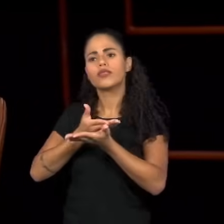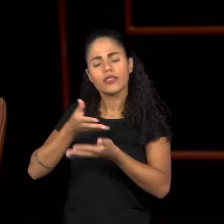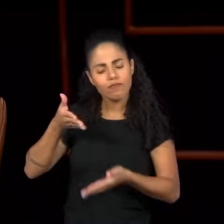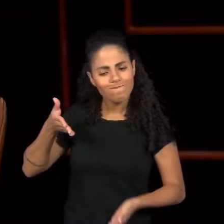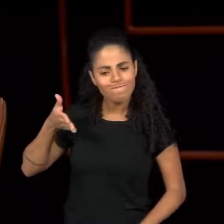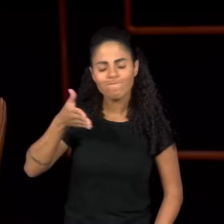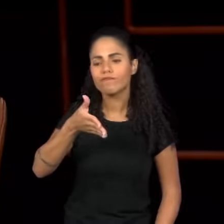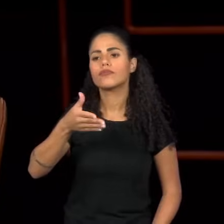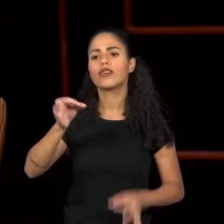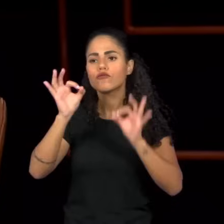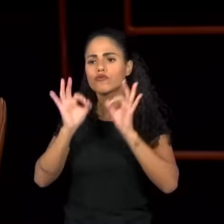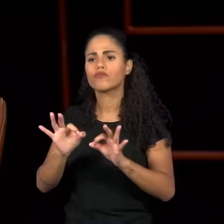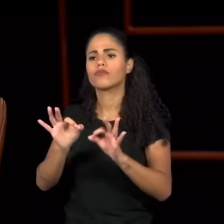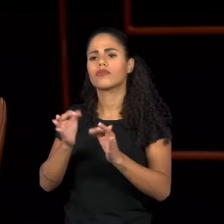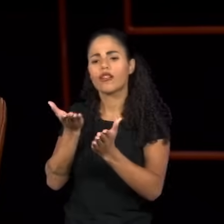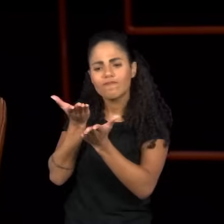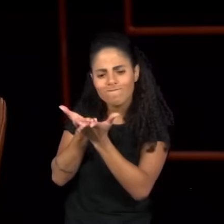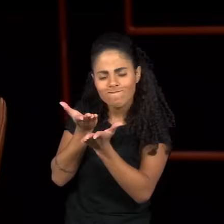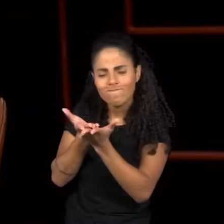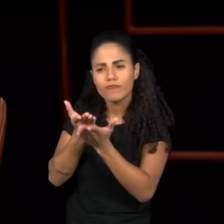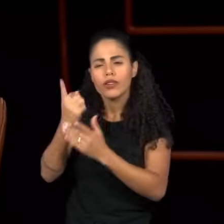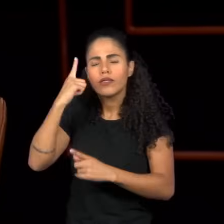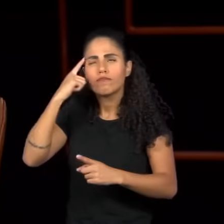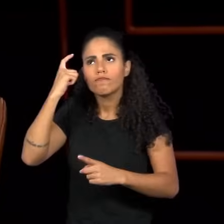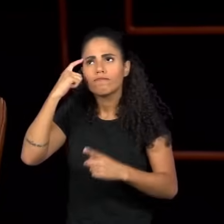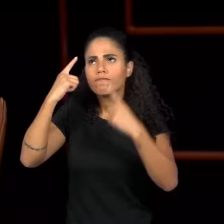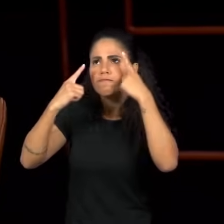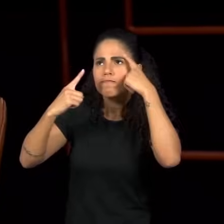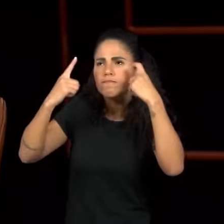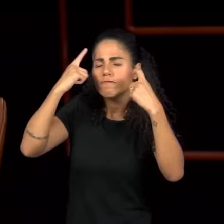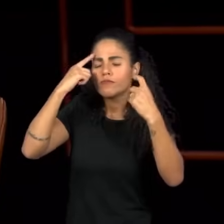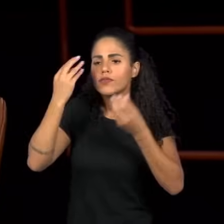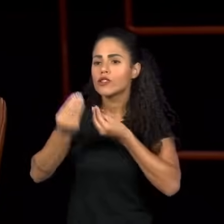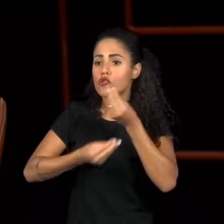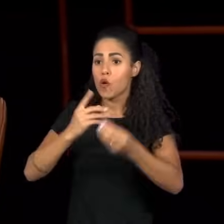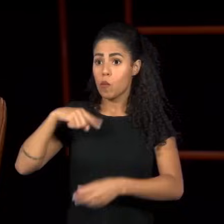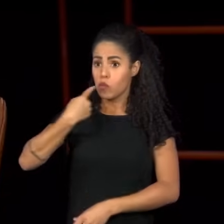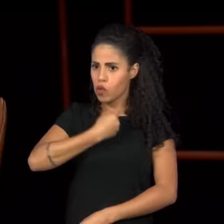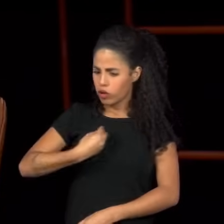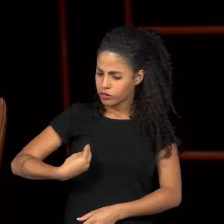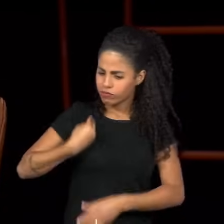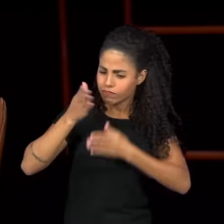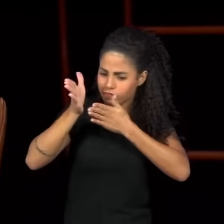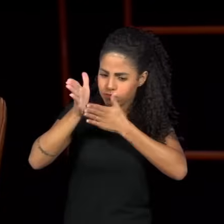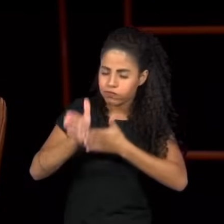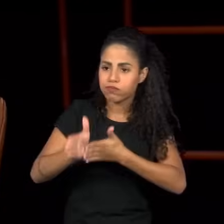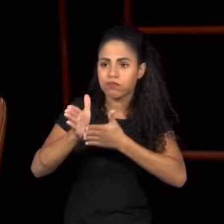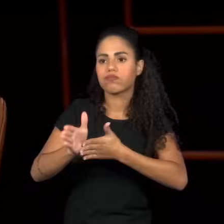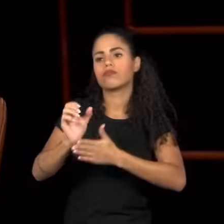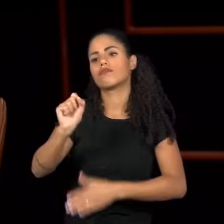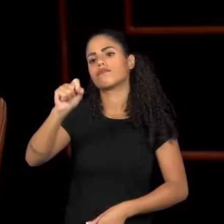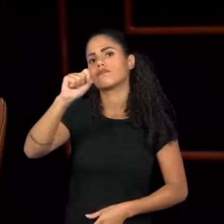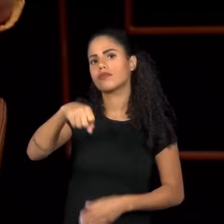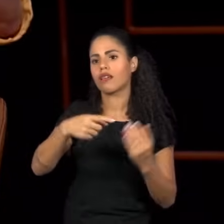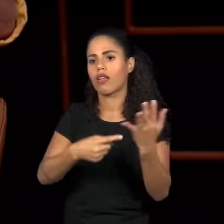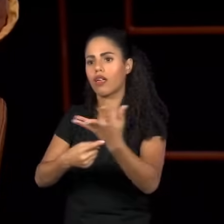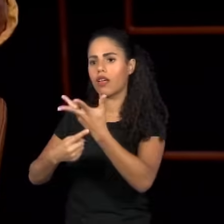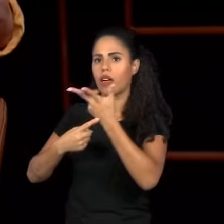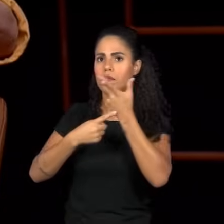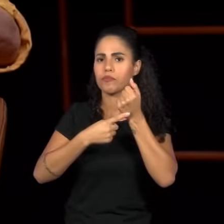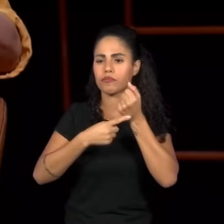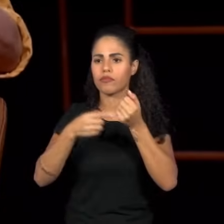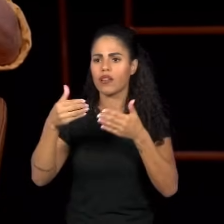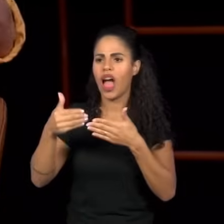plena e pensando em que a gente é o caminho, e não o que vem lá adiante, se